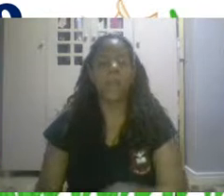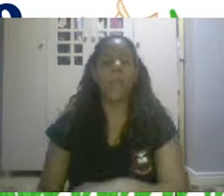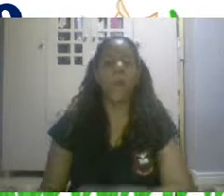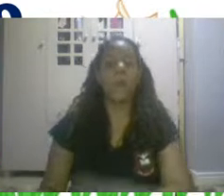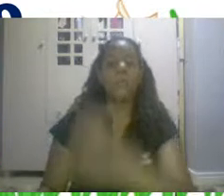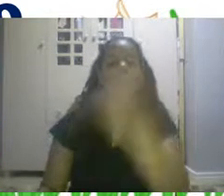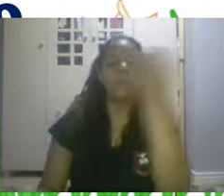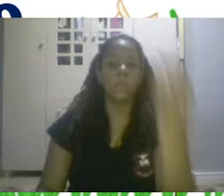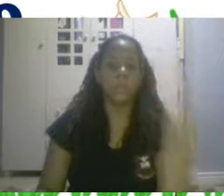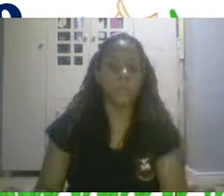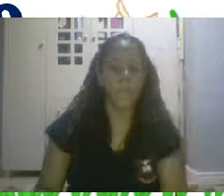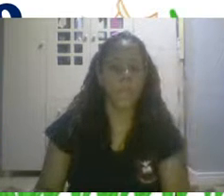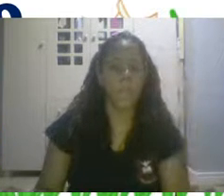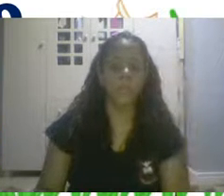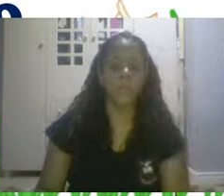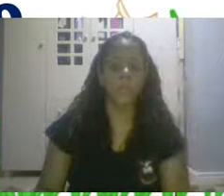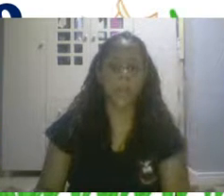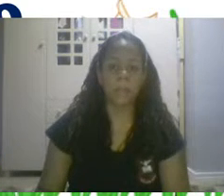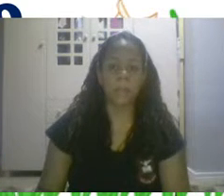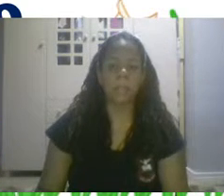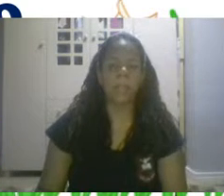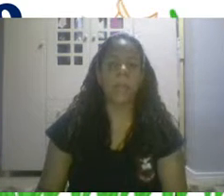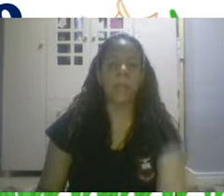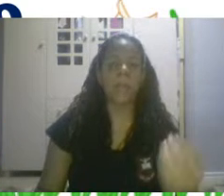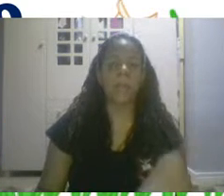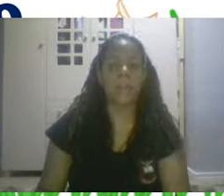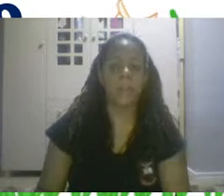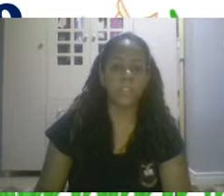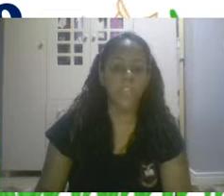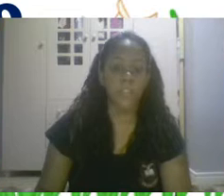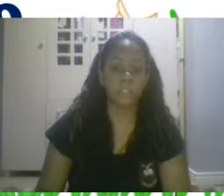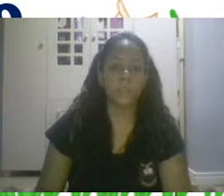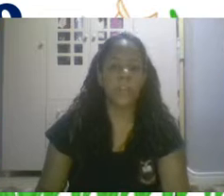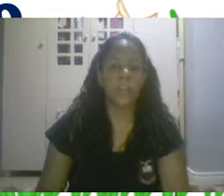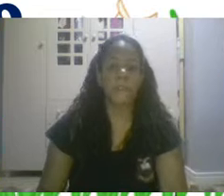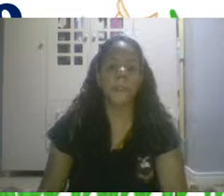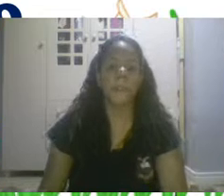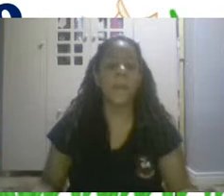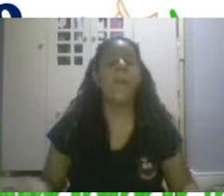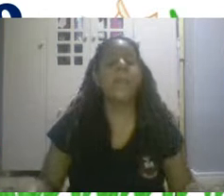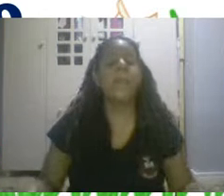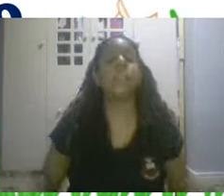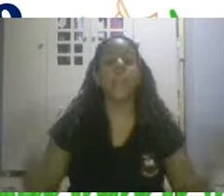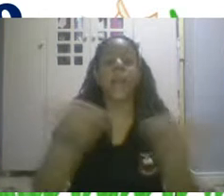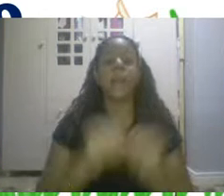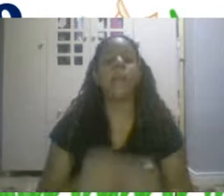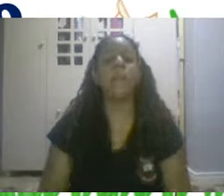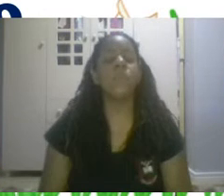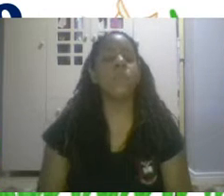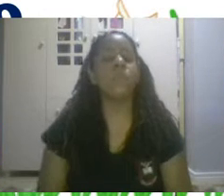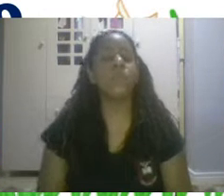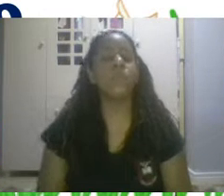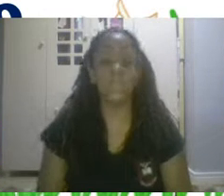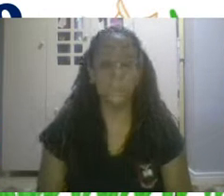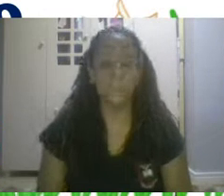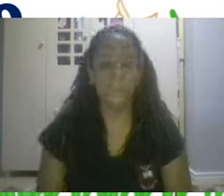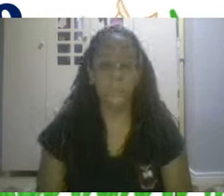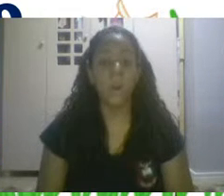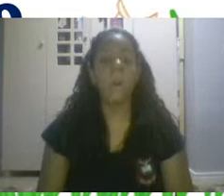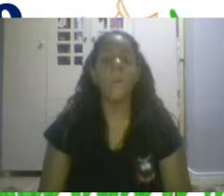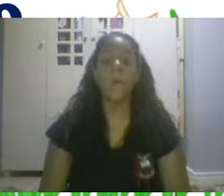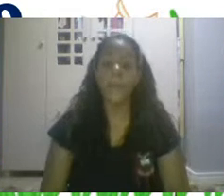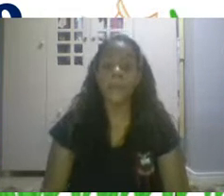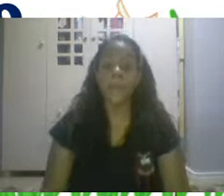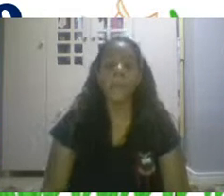macho, quando é encontrado, né, com o material genético da fêmea, que gera um novo